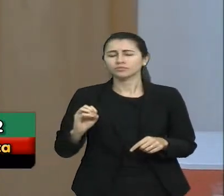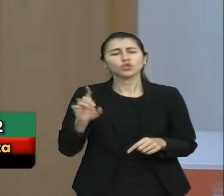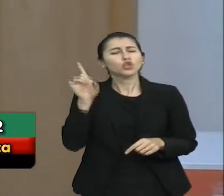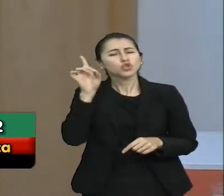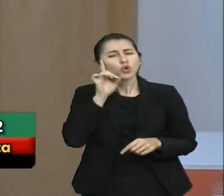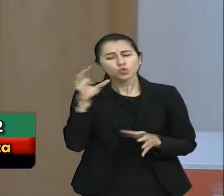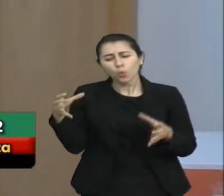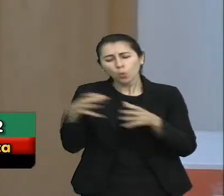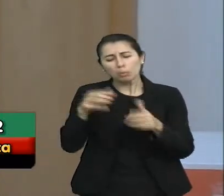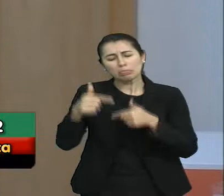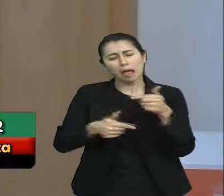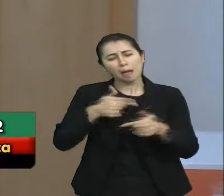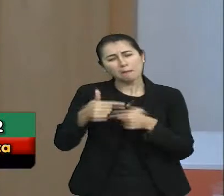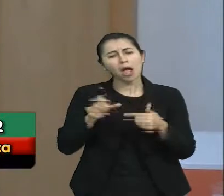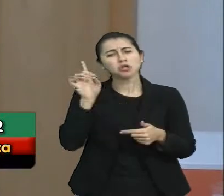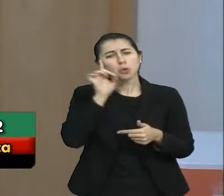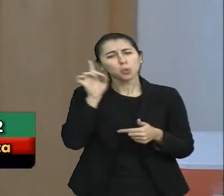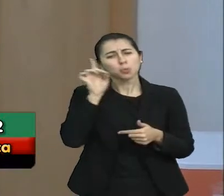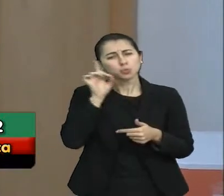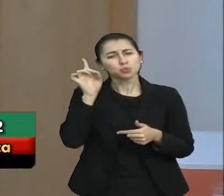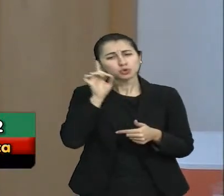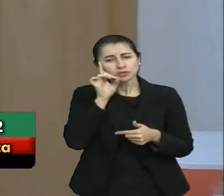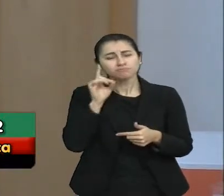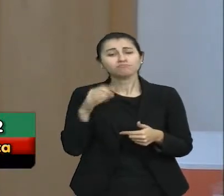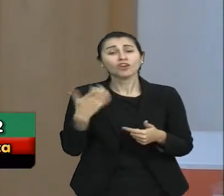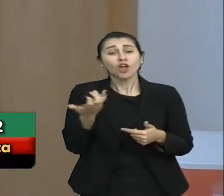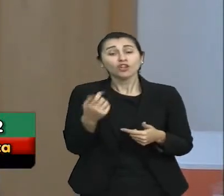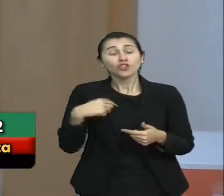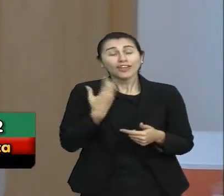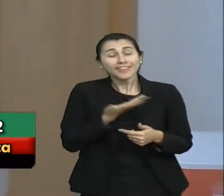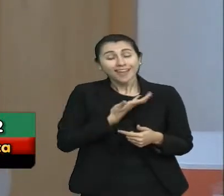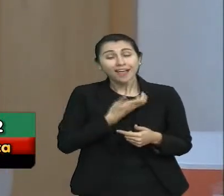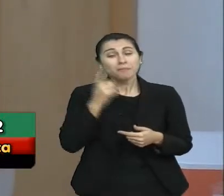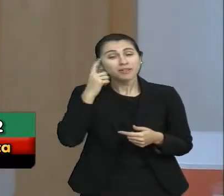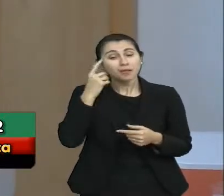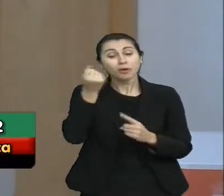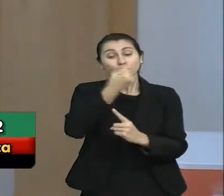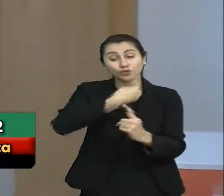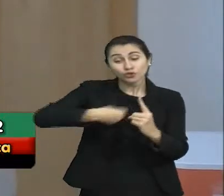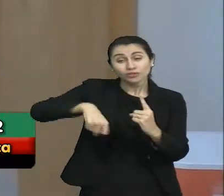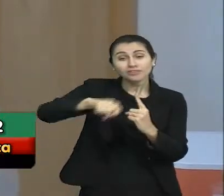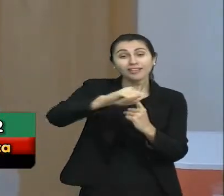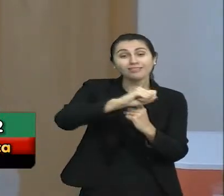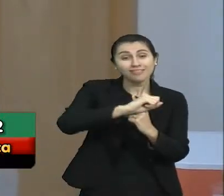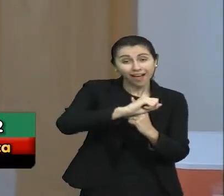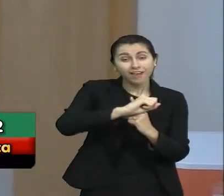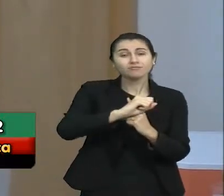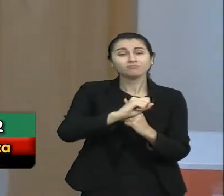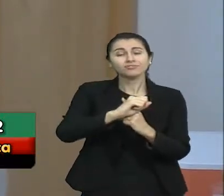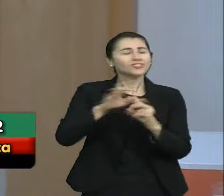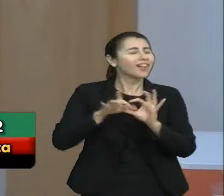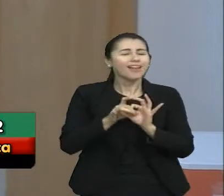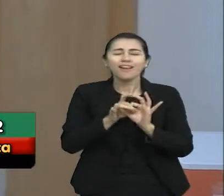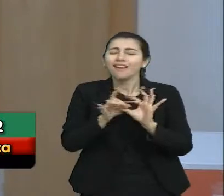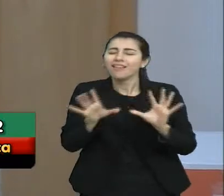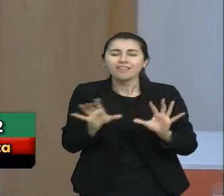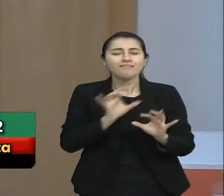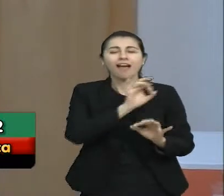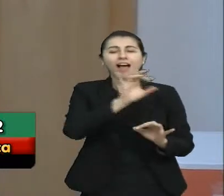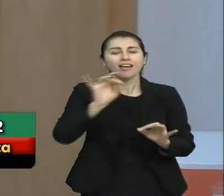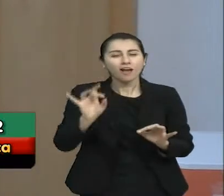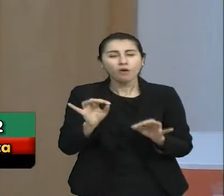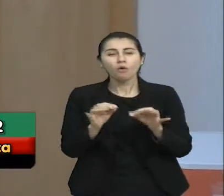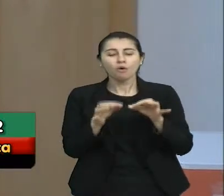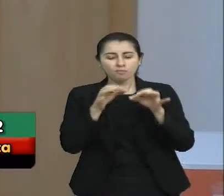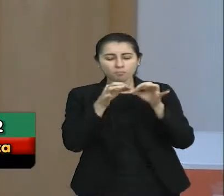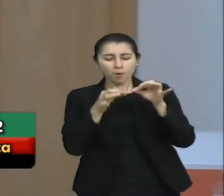gente estar aqui. E nós queremos pensar uma sociedade que seja a gente saindo com um terço no pescoço, seja saindo com uma guia